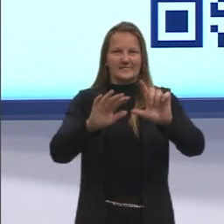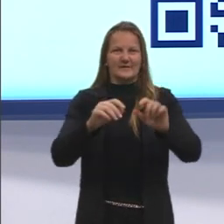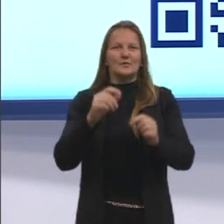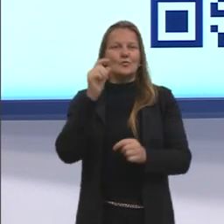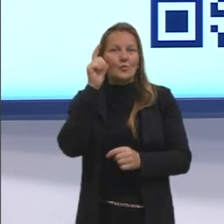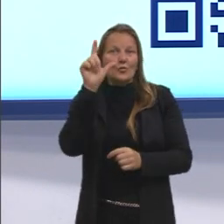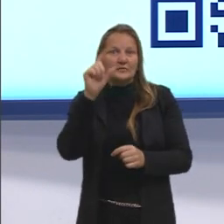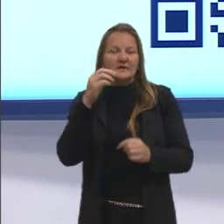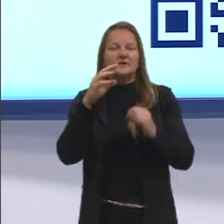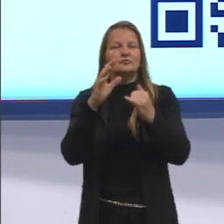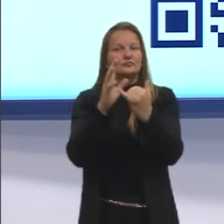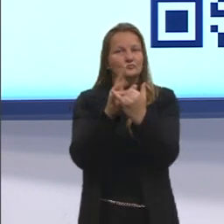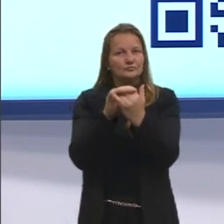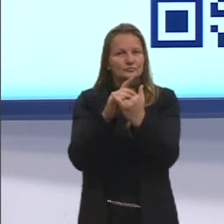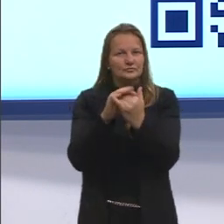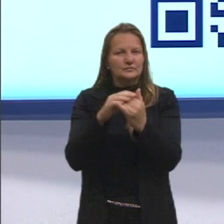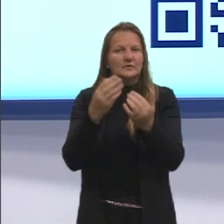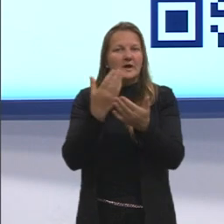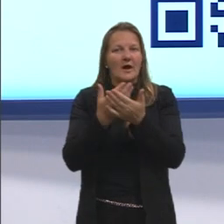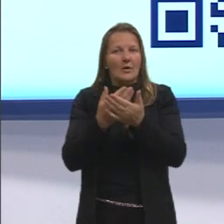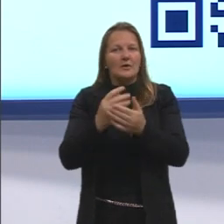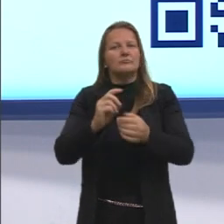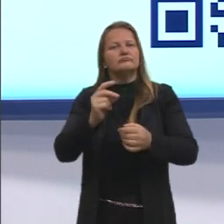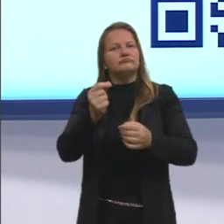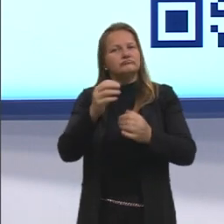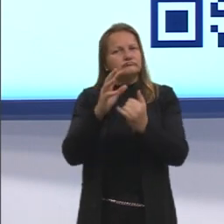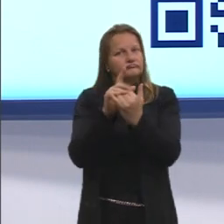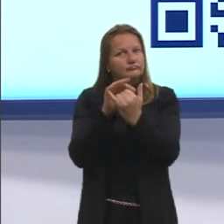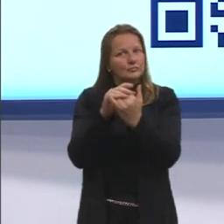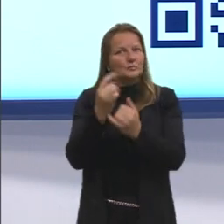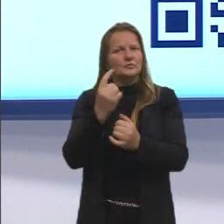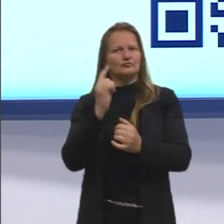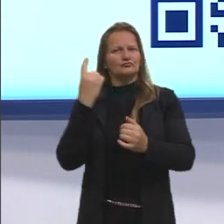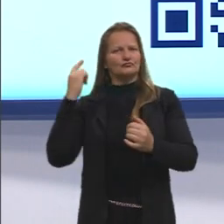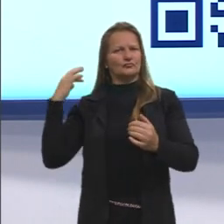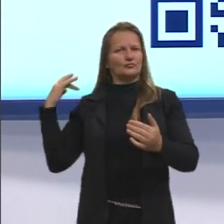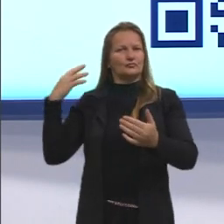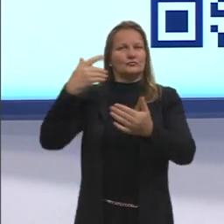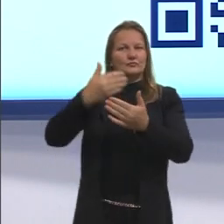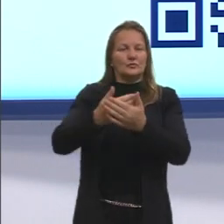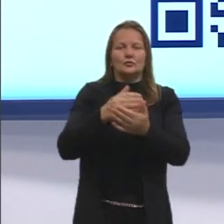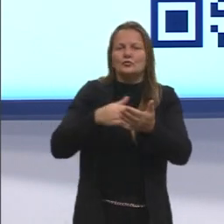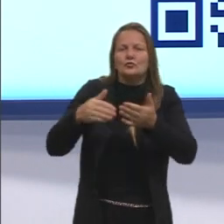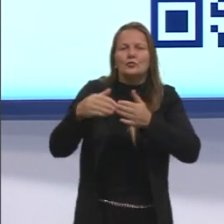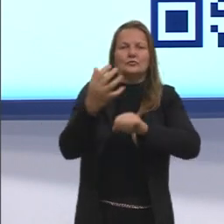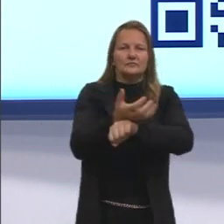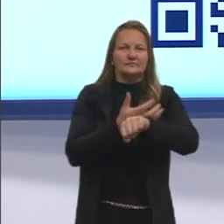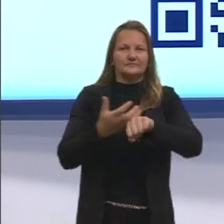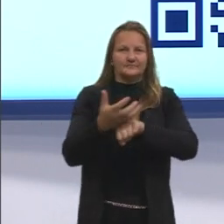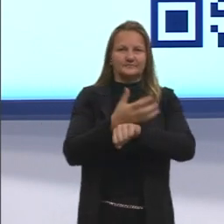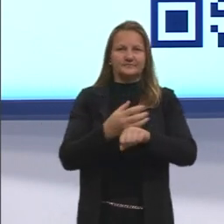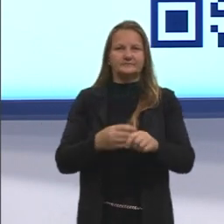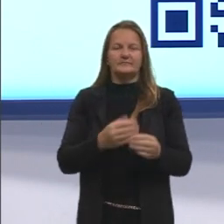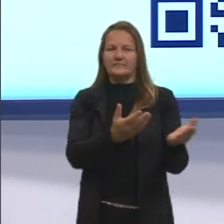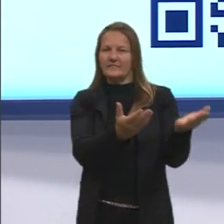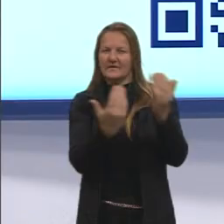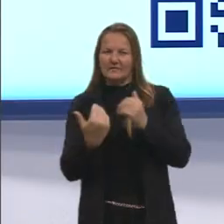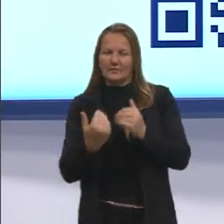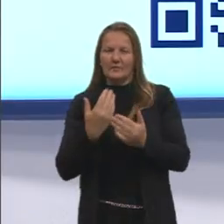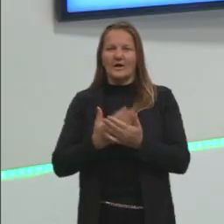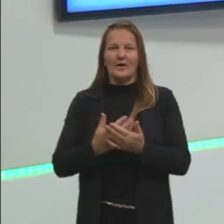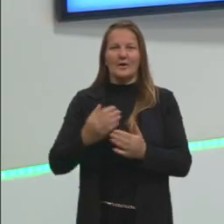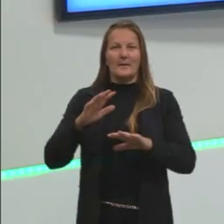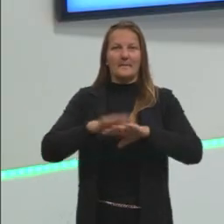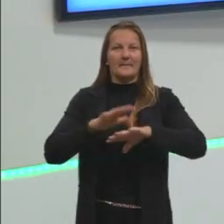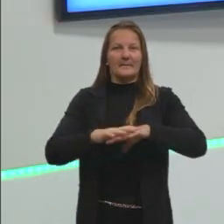conseguem assistir também as aulas que já estão disponíveis lá no YouTube de todos os componentes Então vamos lá para nossa aula